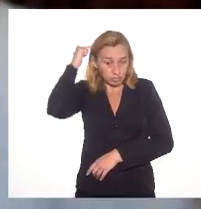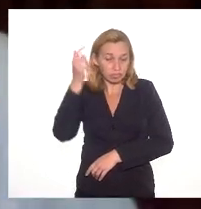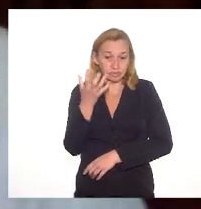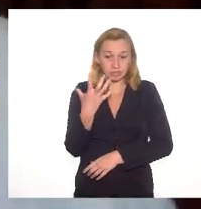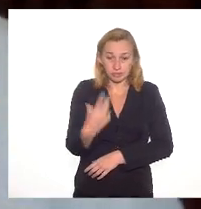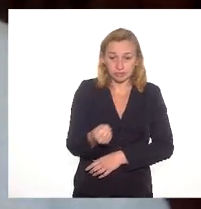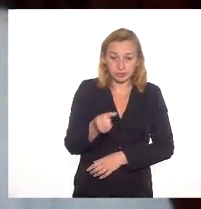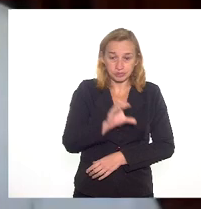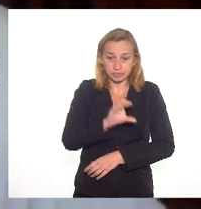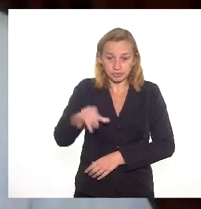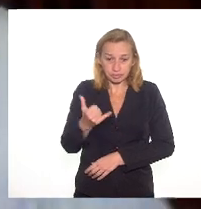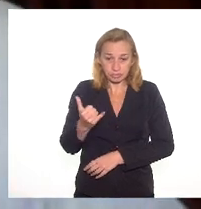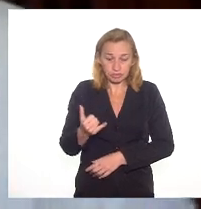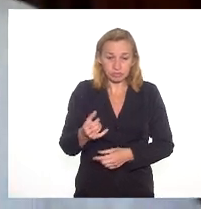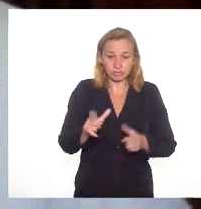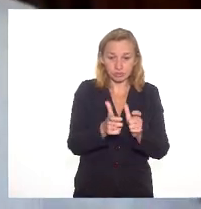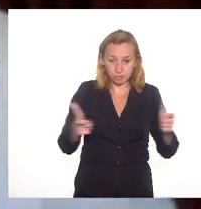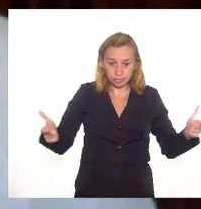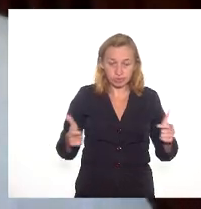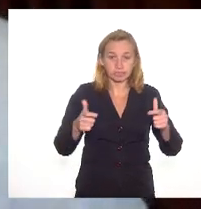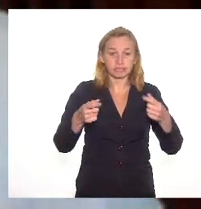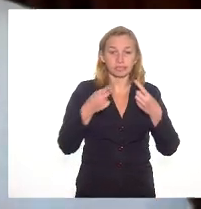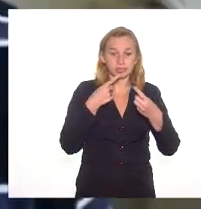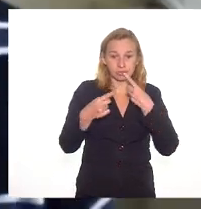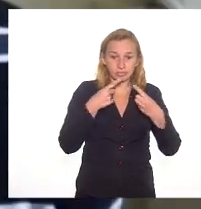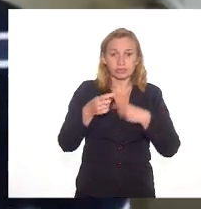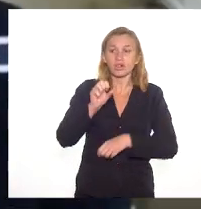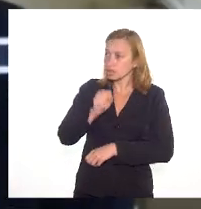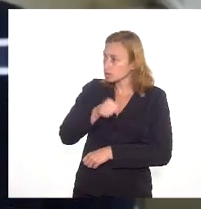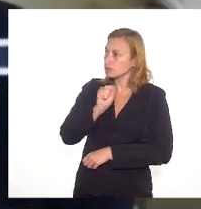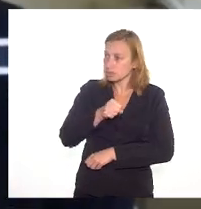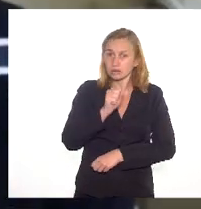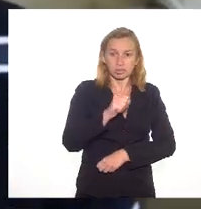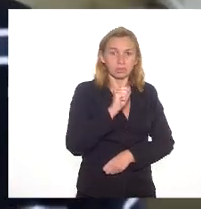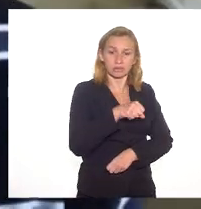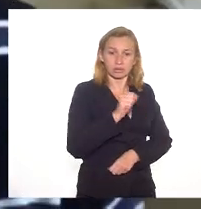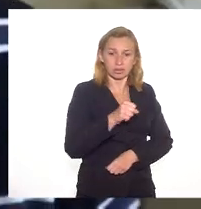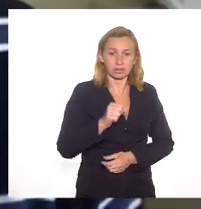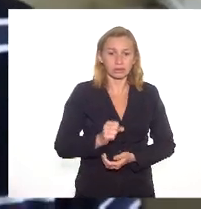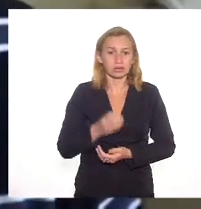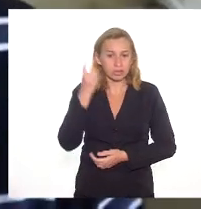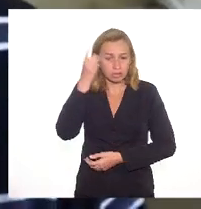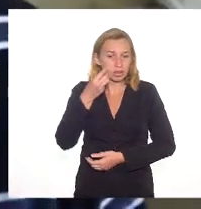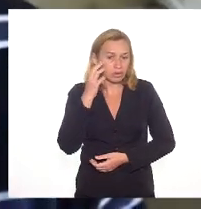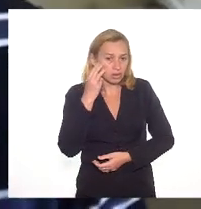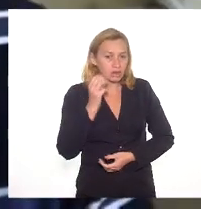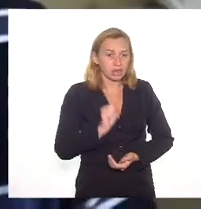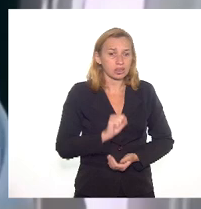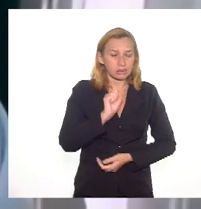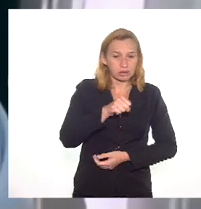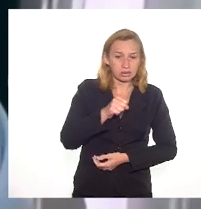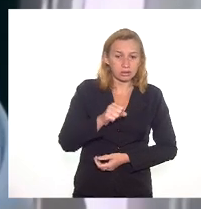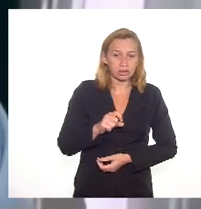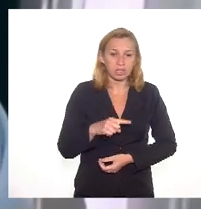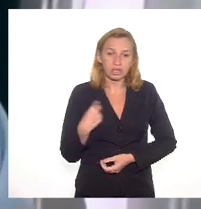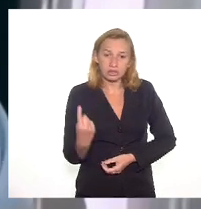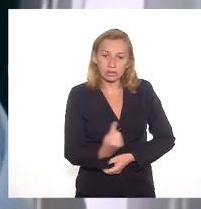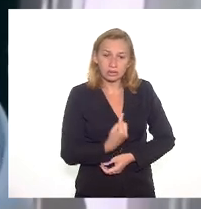pela CCJ um grande debate, entendeu? Sim. Entendeu, Waldeck? Márcio, se a gente